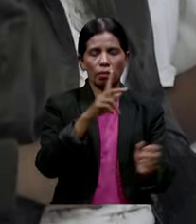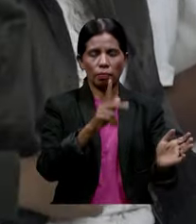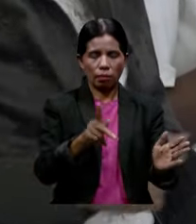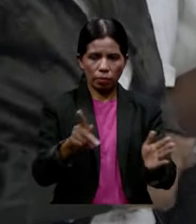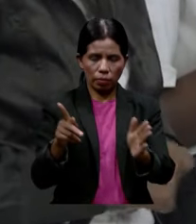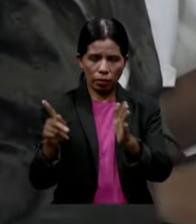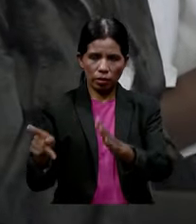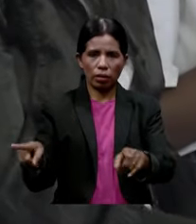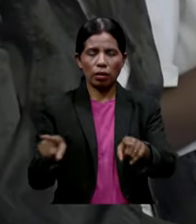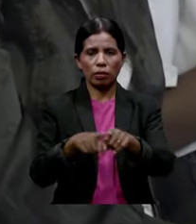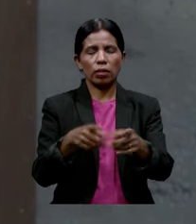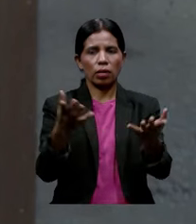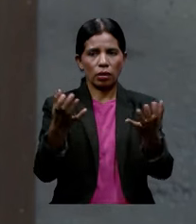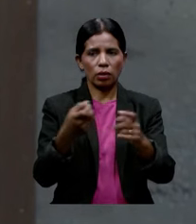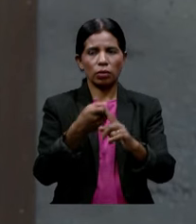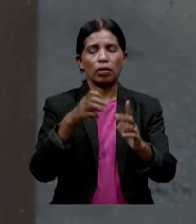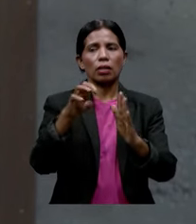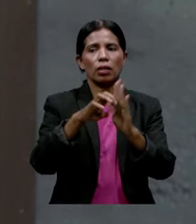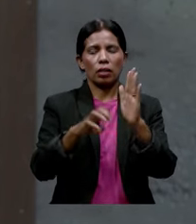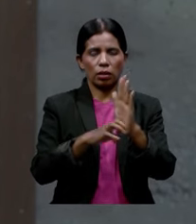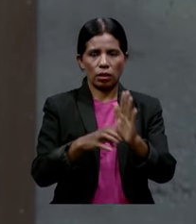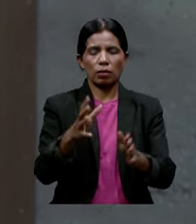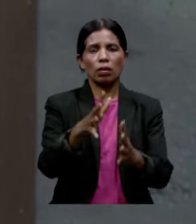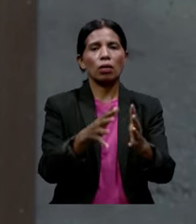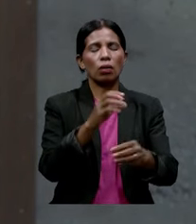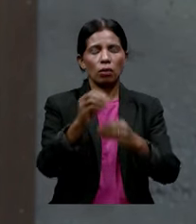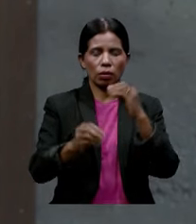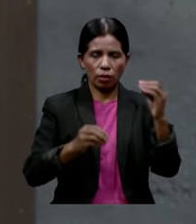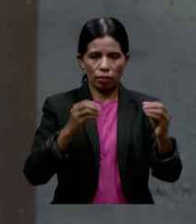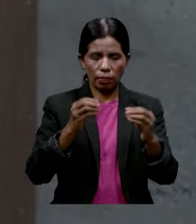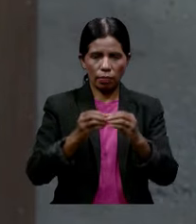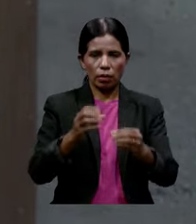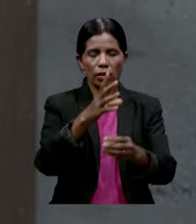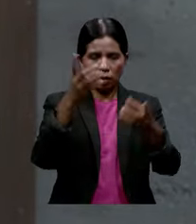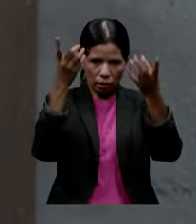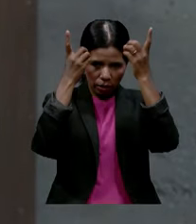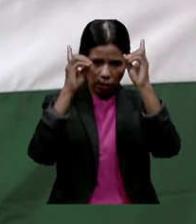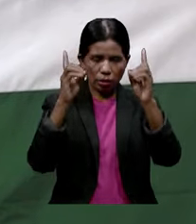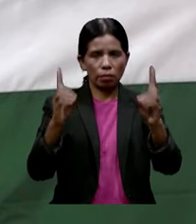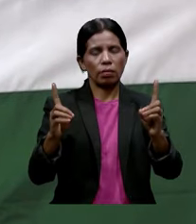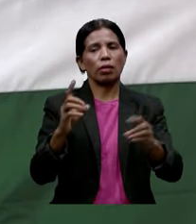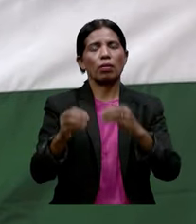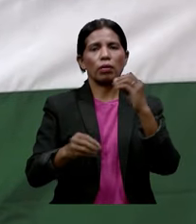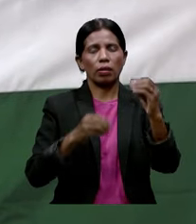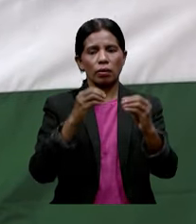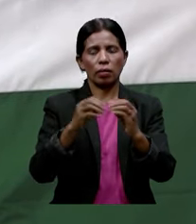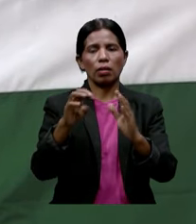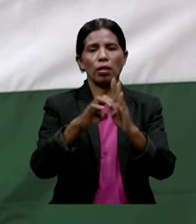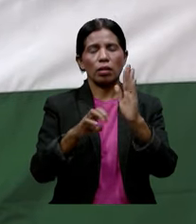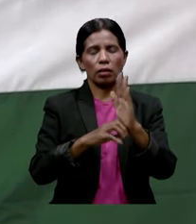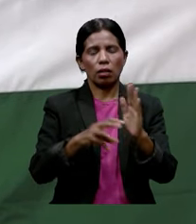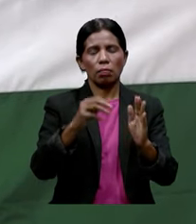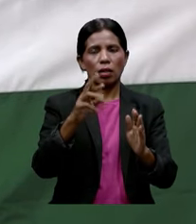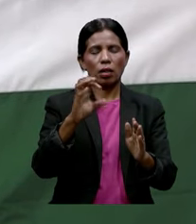no dar iniciativa os Estados Unidos com a ba autodeterminação ba Sahara Ocidental, no ne Estado Marroco